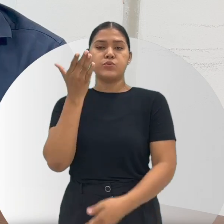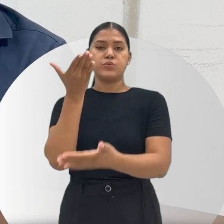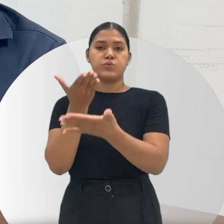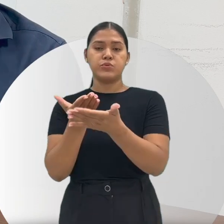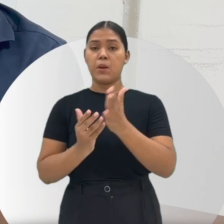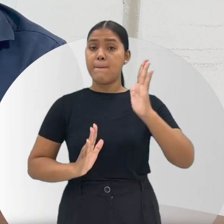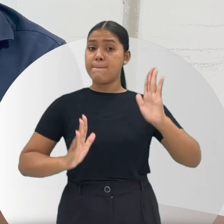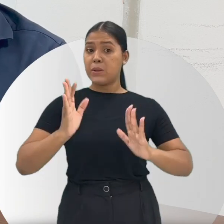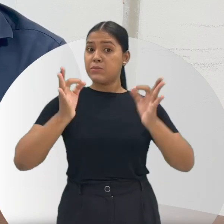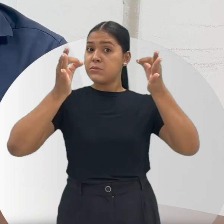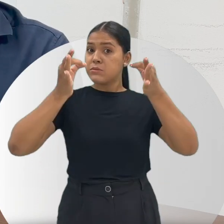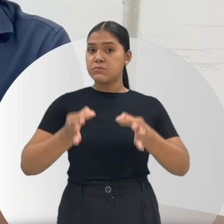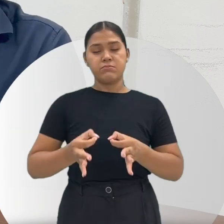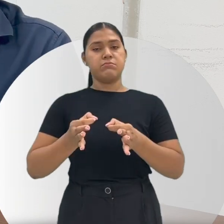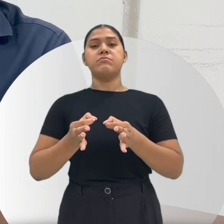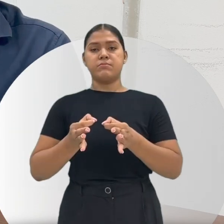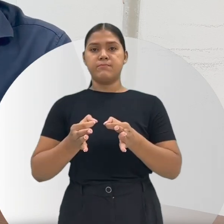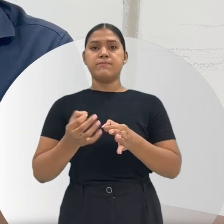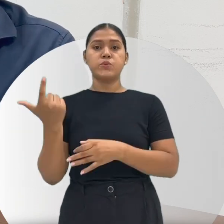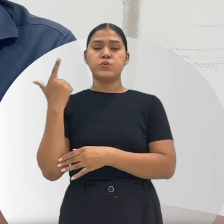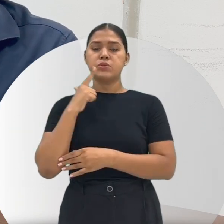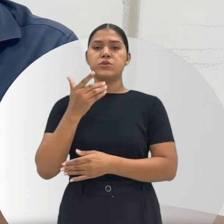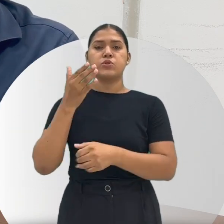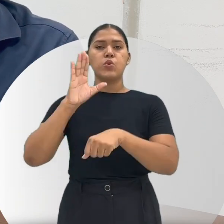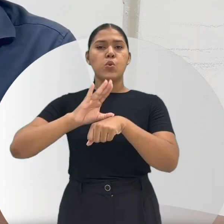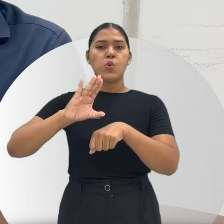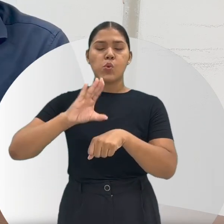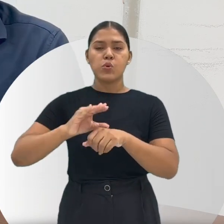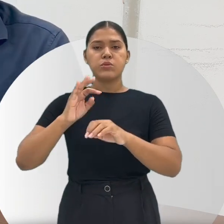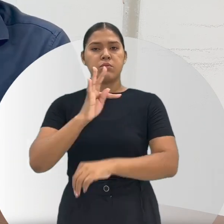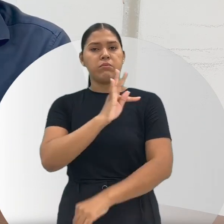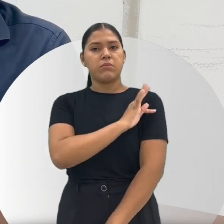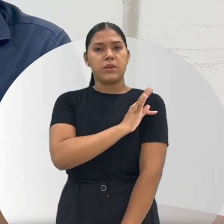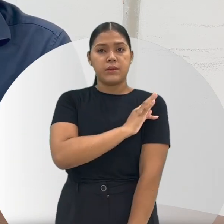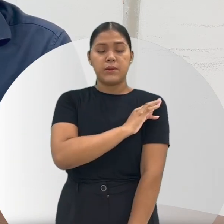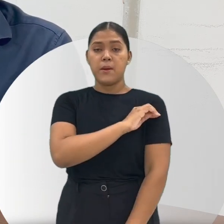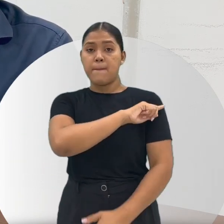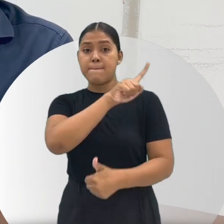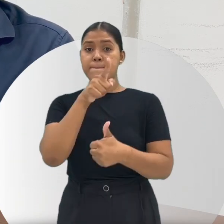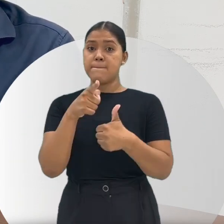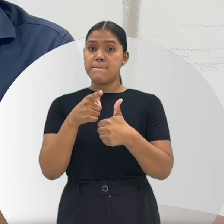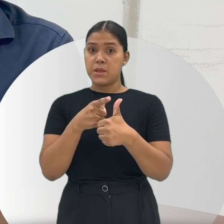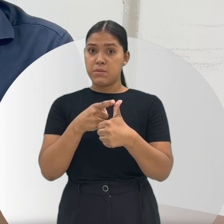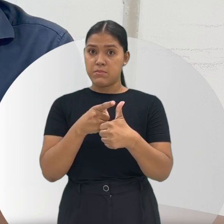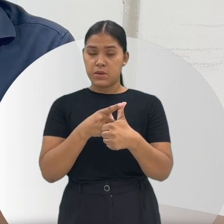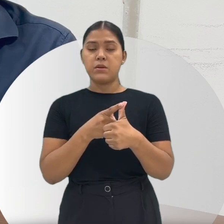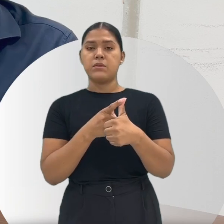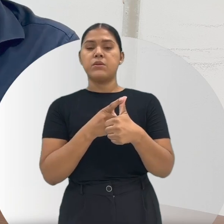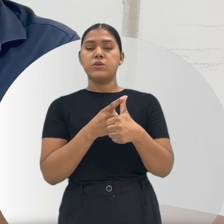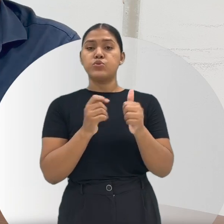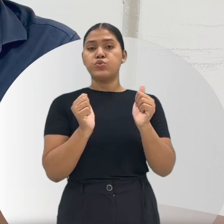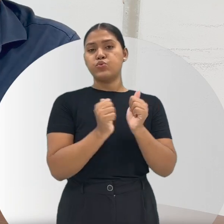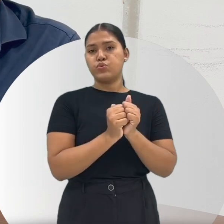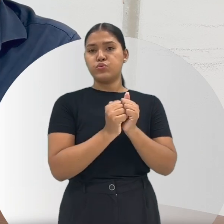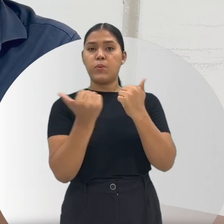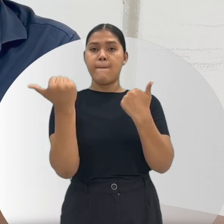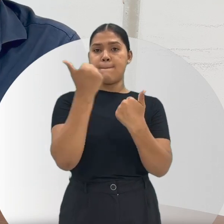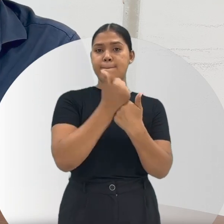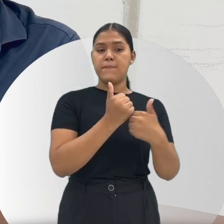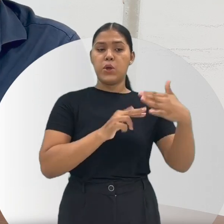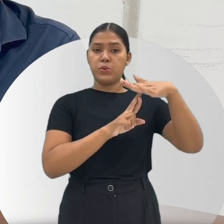ter uma qualificação profissional. Então, a gente está atuando em duas frentes. Uma em paralelo com a Pró-Reitoria de Extensão, né, de trazer os cursos